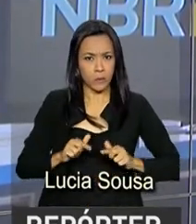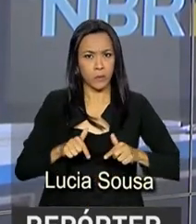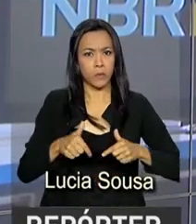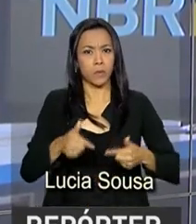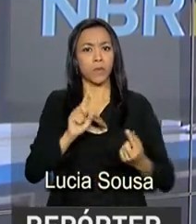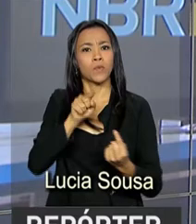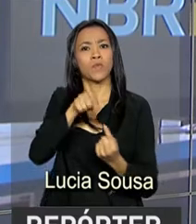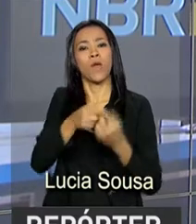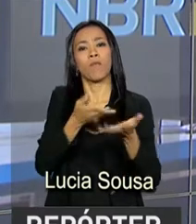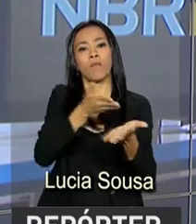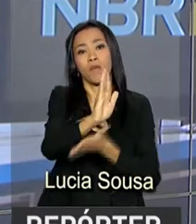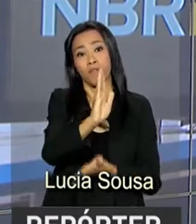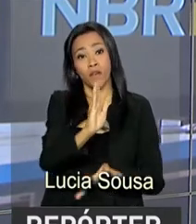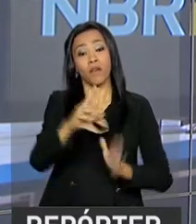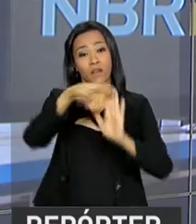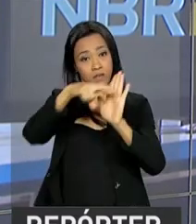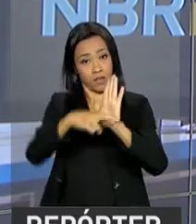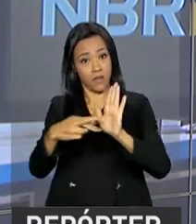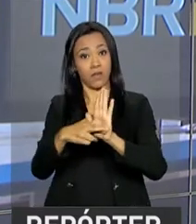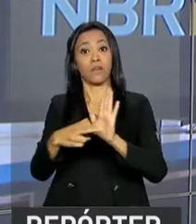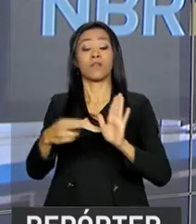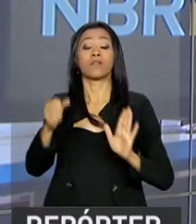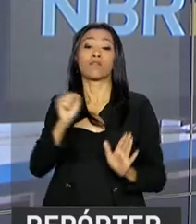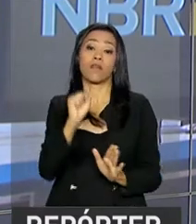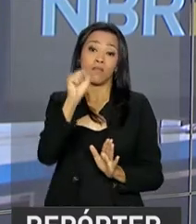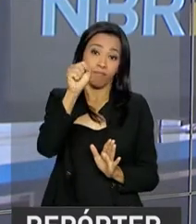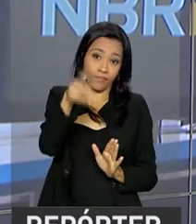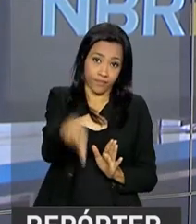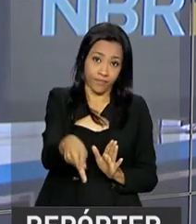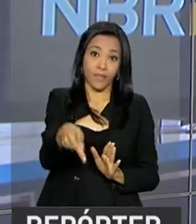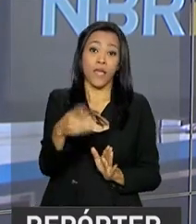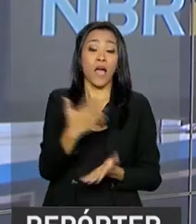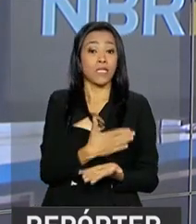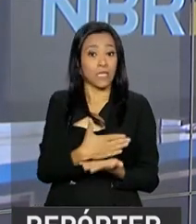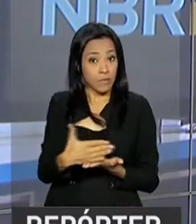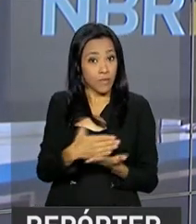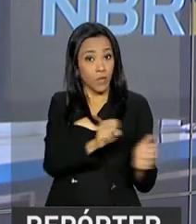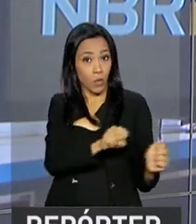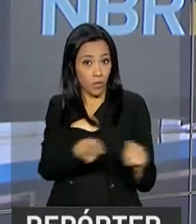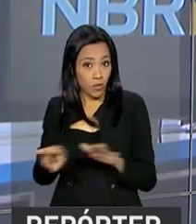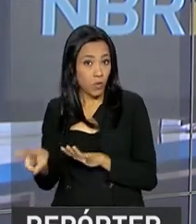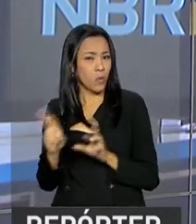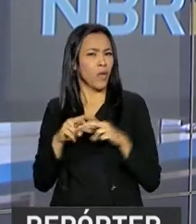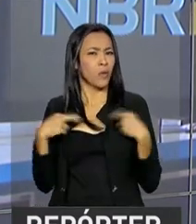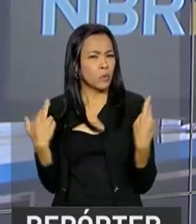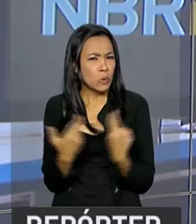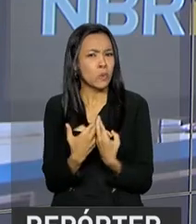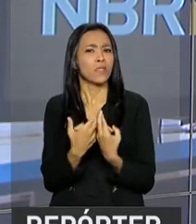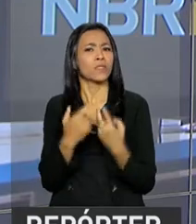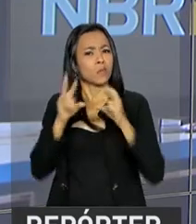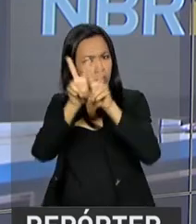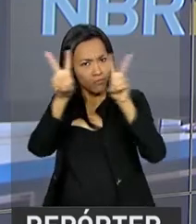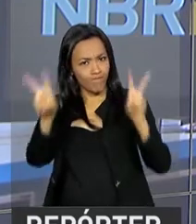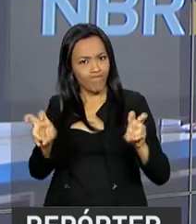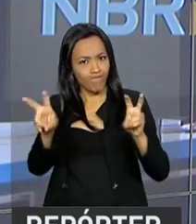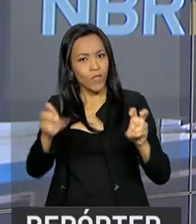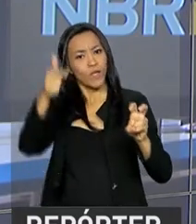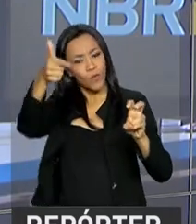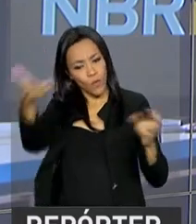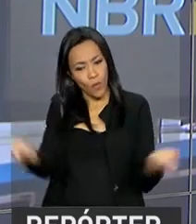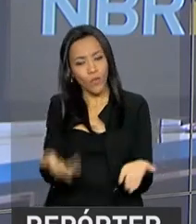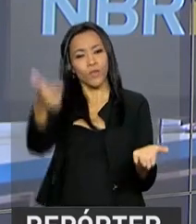da reforma da previdência ou a semana começou com reuniões sobre o assunto e hoje tem mais um encontro